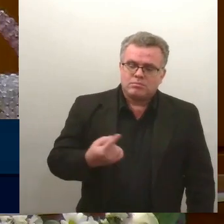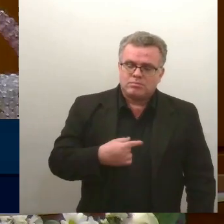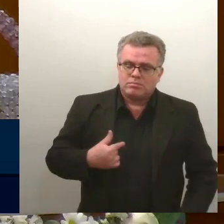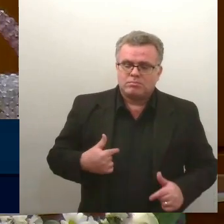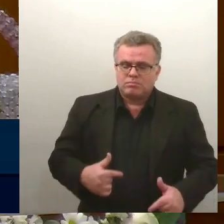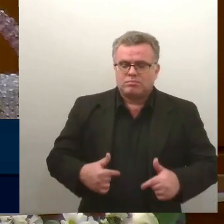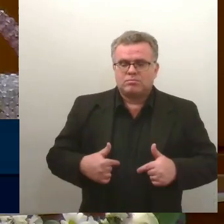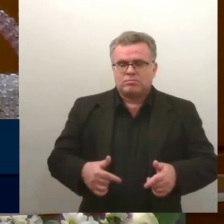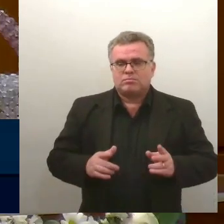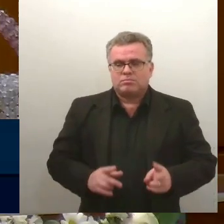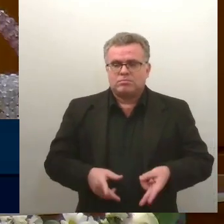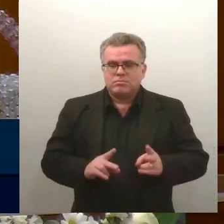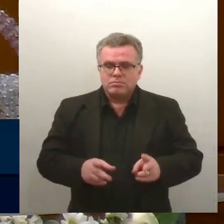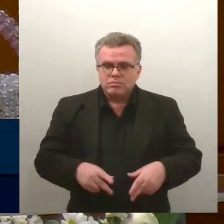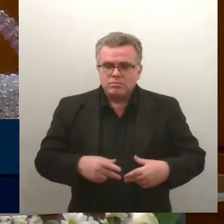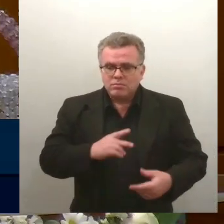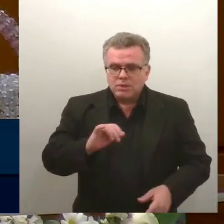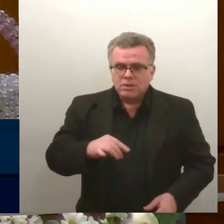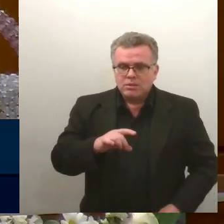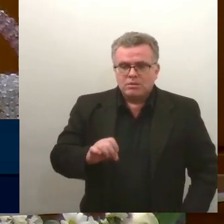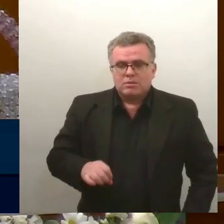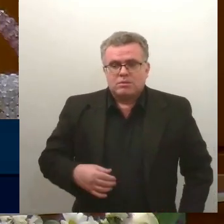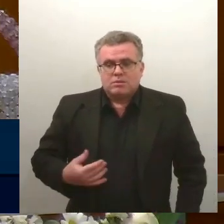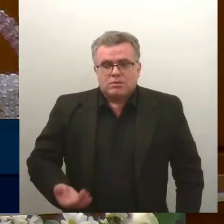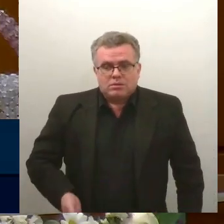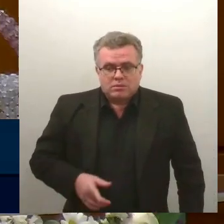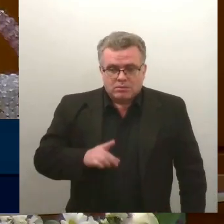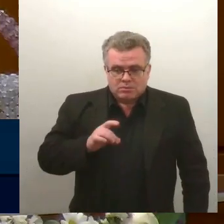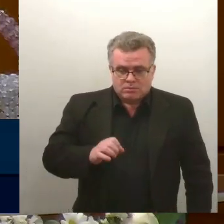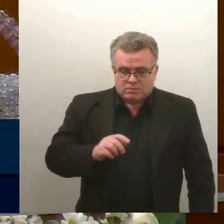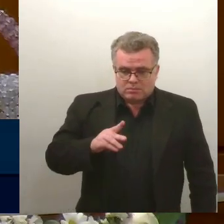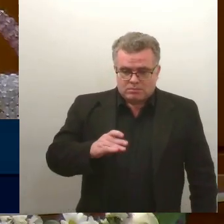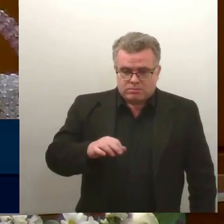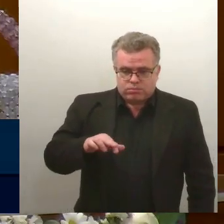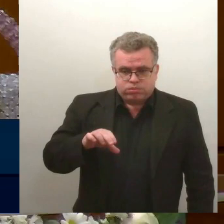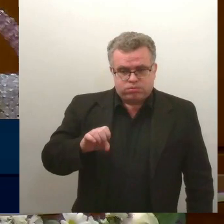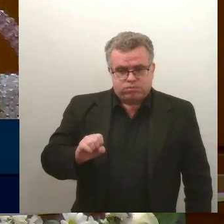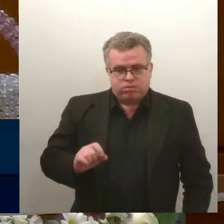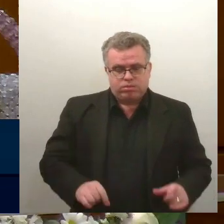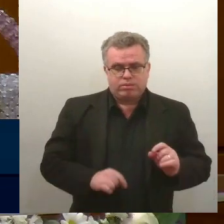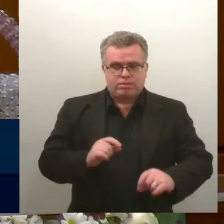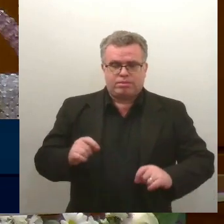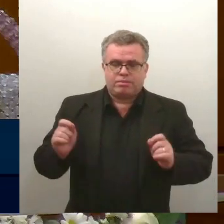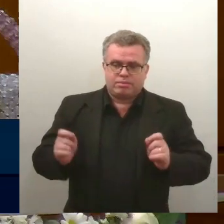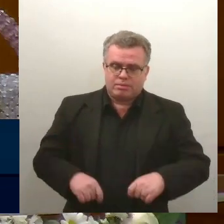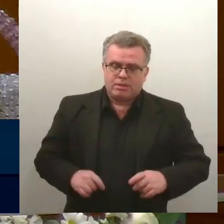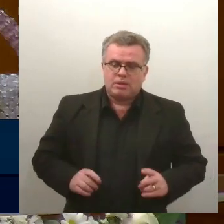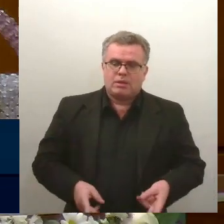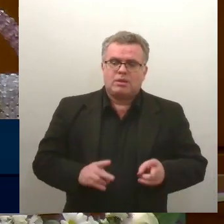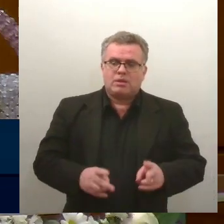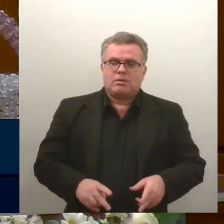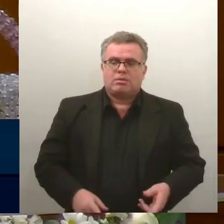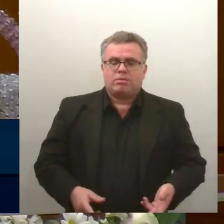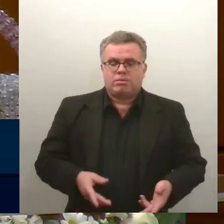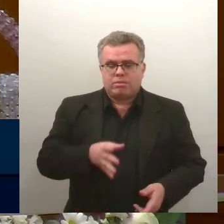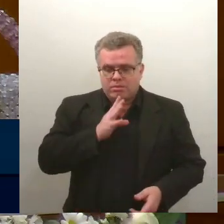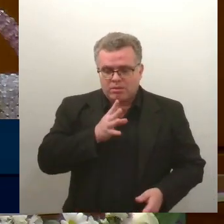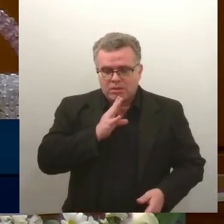Barros, o Barrinhos, como carinhosamente era conhecido. Barrinhos era um homem